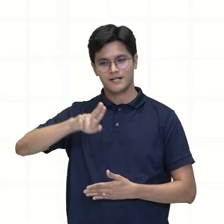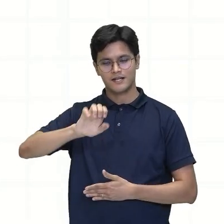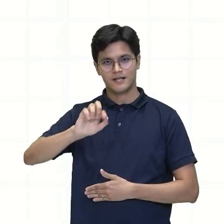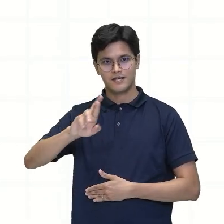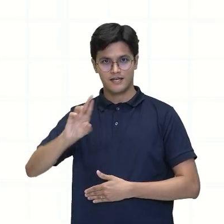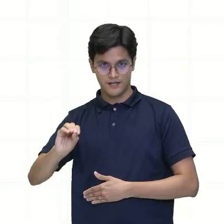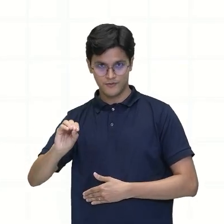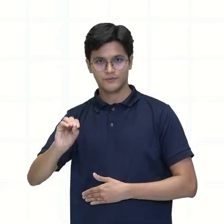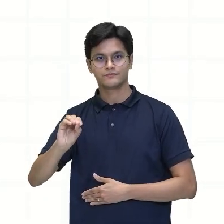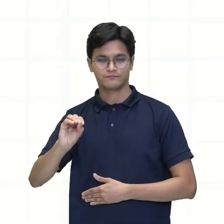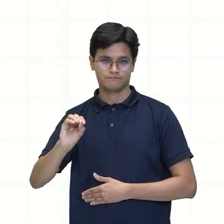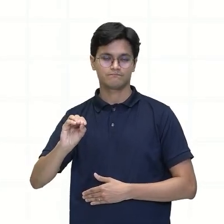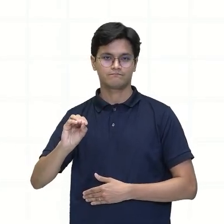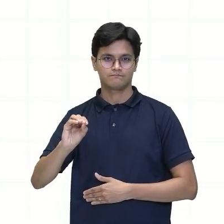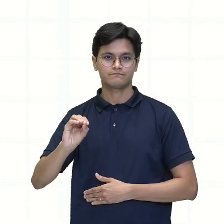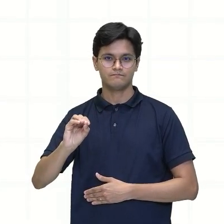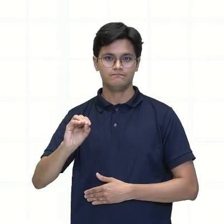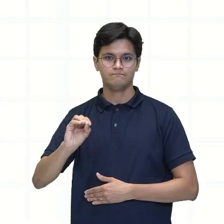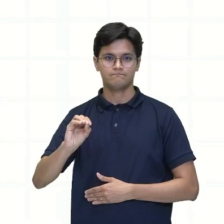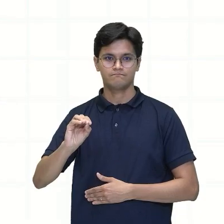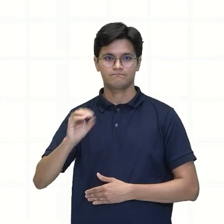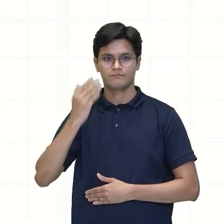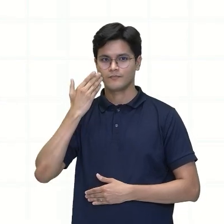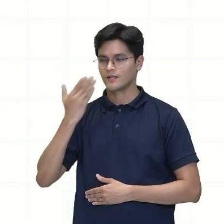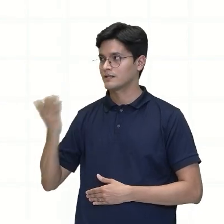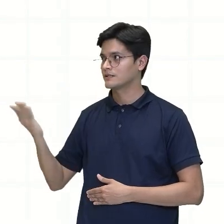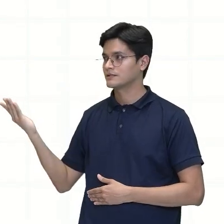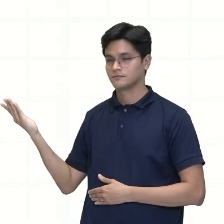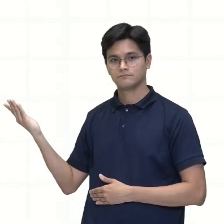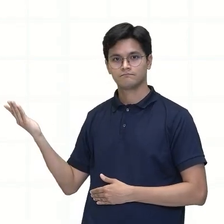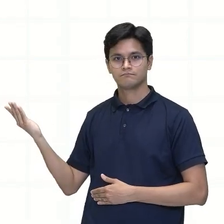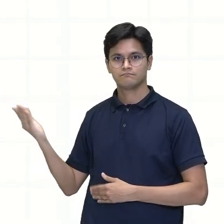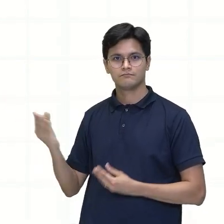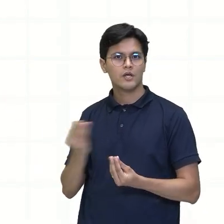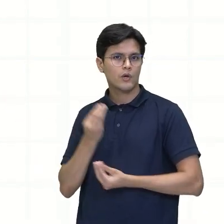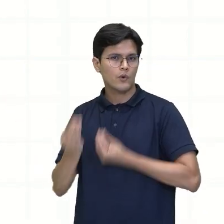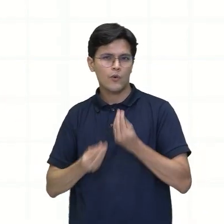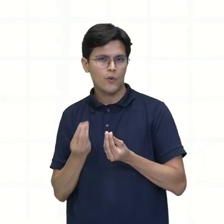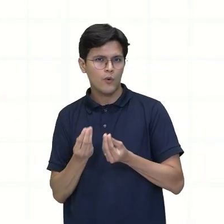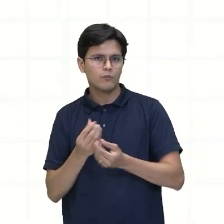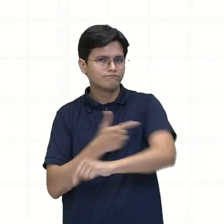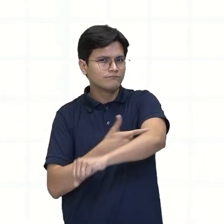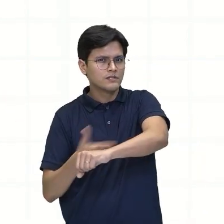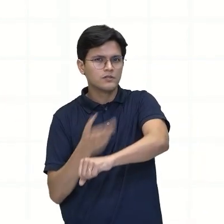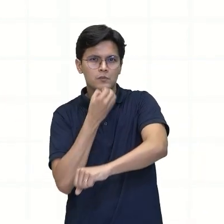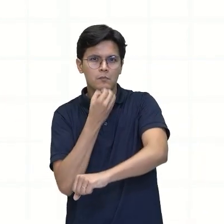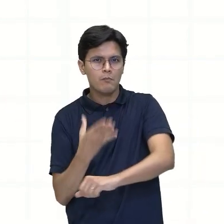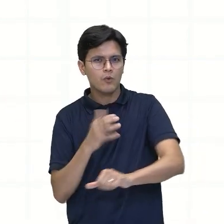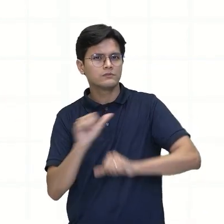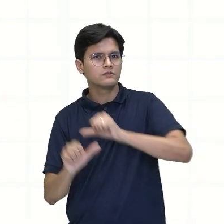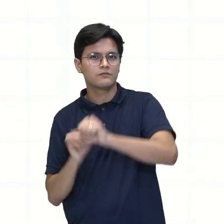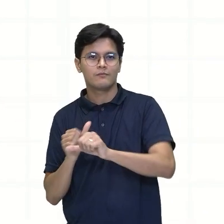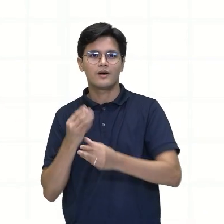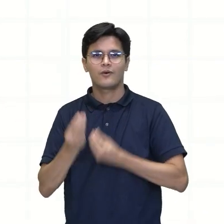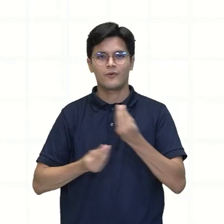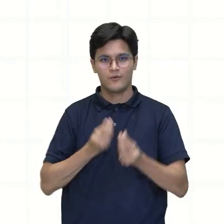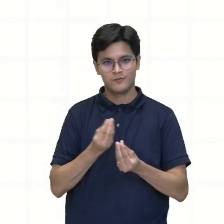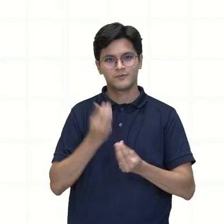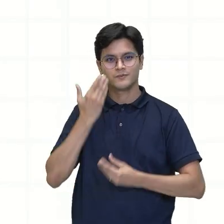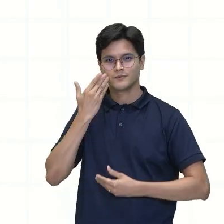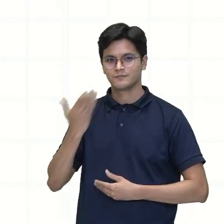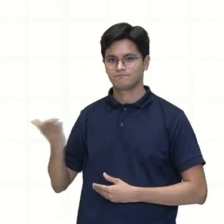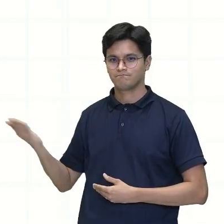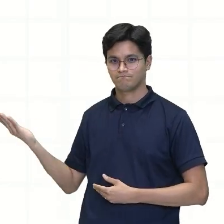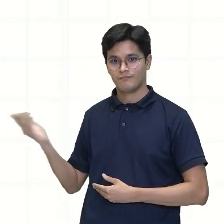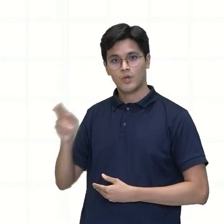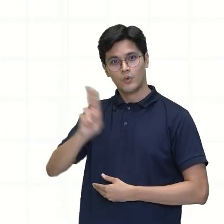de salada. E aí a forma correta de se falar. Can I have some salad, please? Olha só, utilizei o